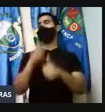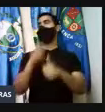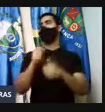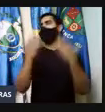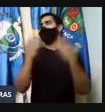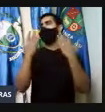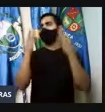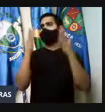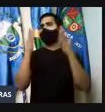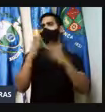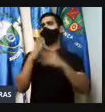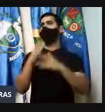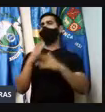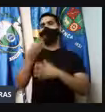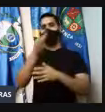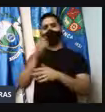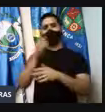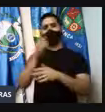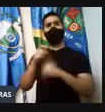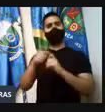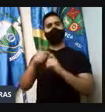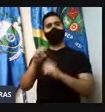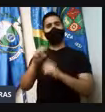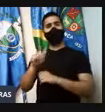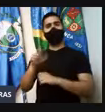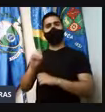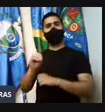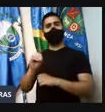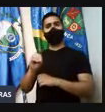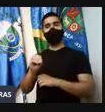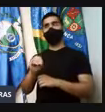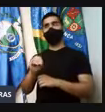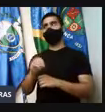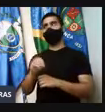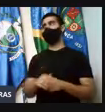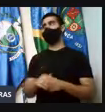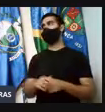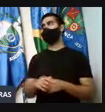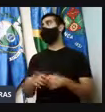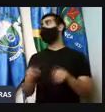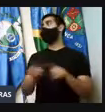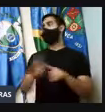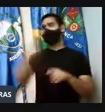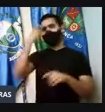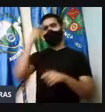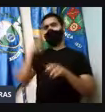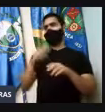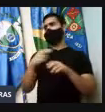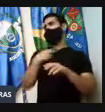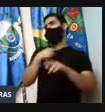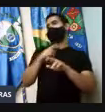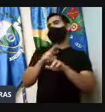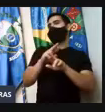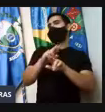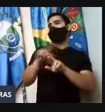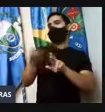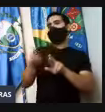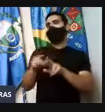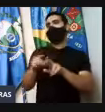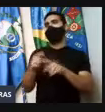à sugestão do vereador doutor Saulo, um homem também não poderia ser diferente, o nosso